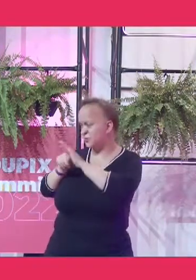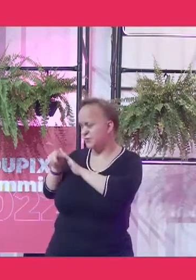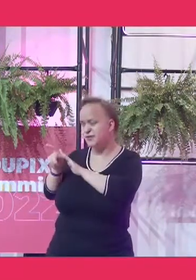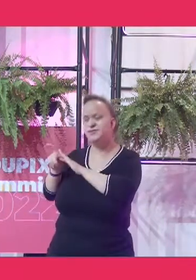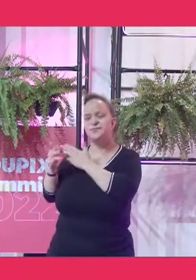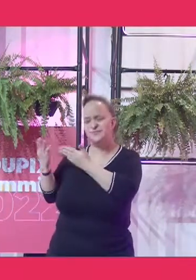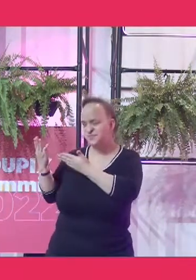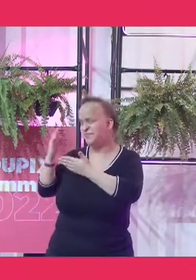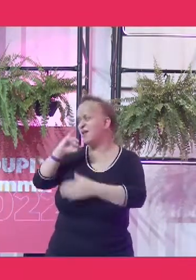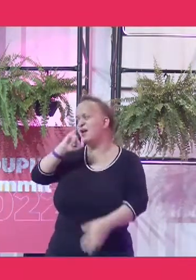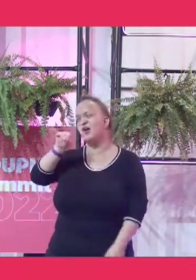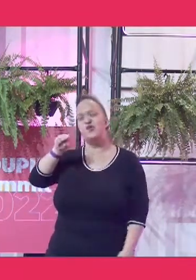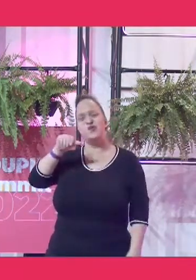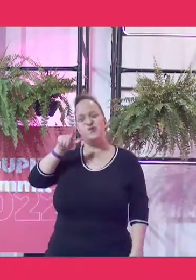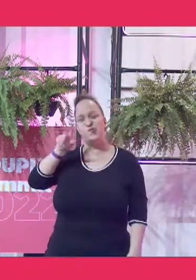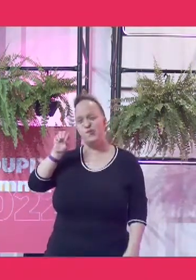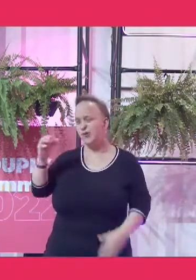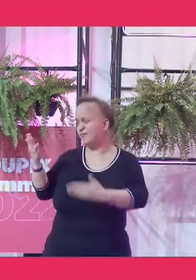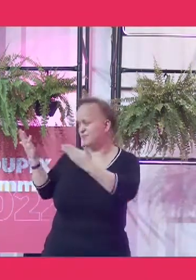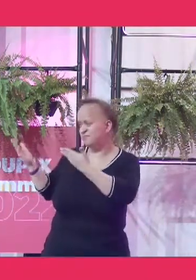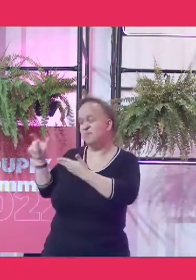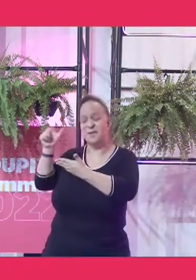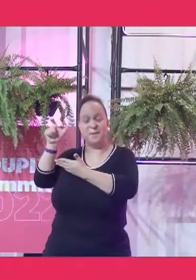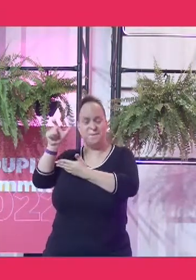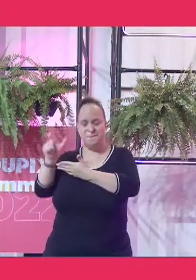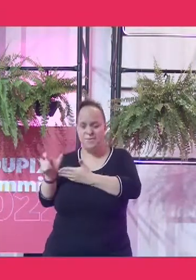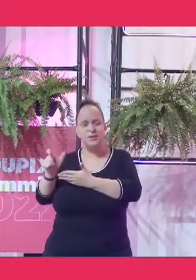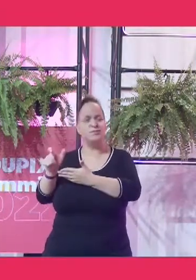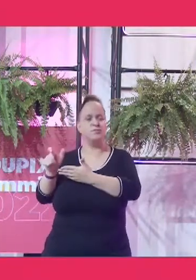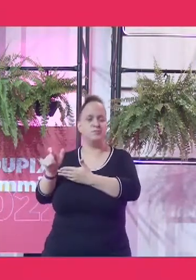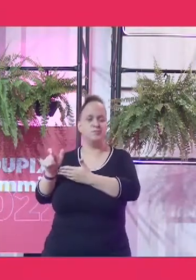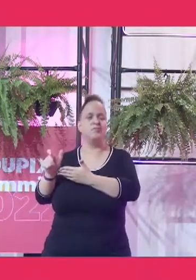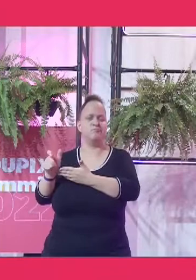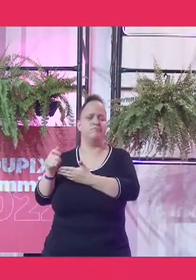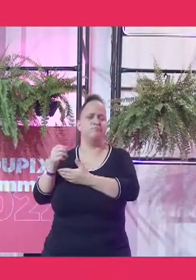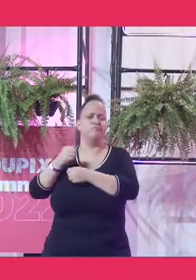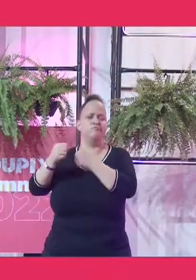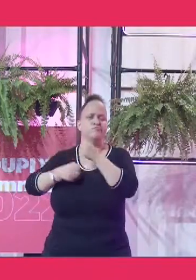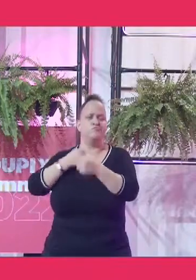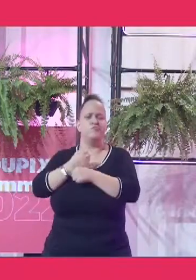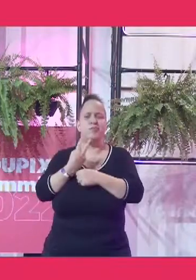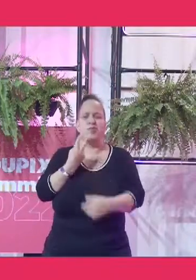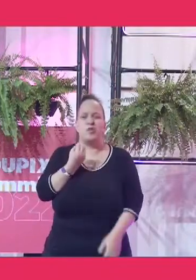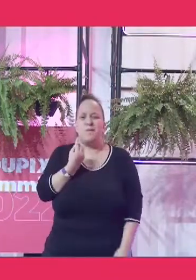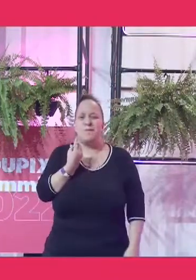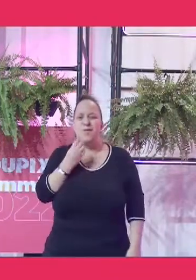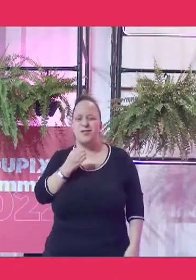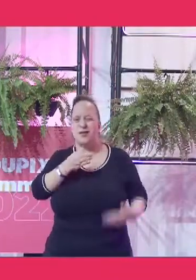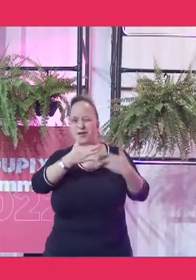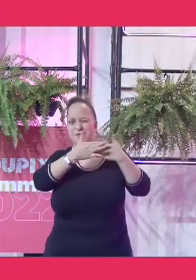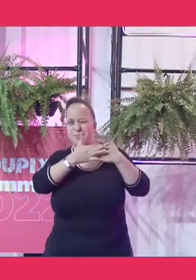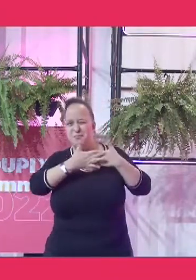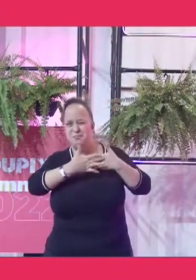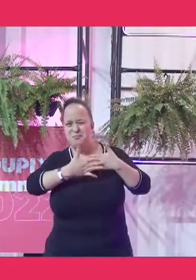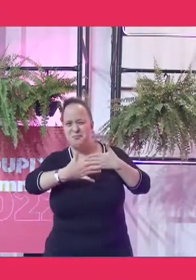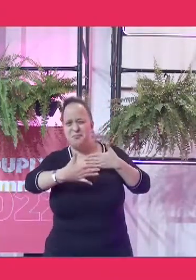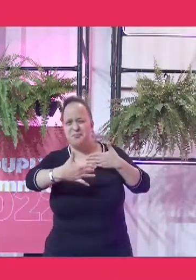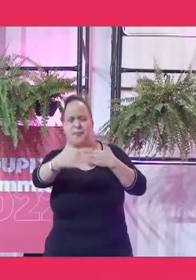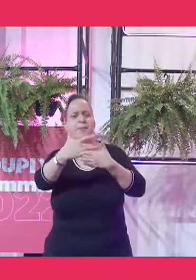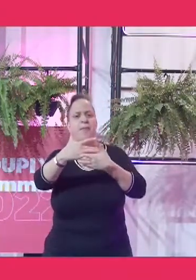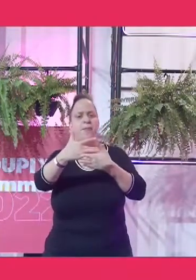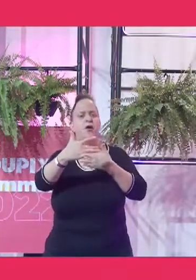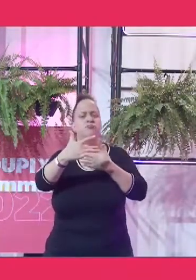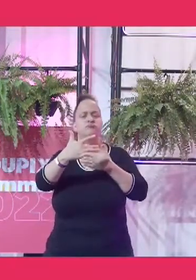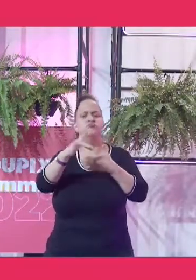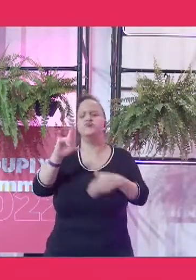o João é a pessoa ideal para isso. O Instagram trouxe, dos anos 2010 para cá, essa coisa do número de